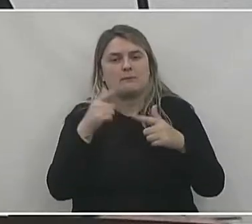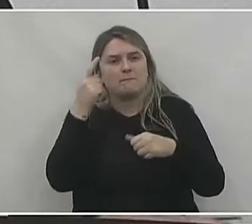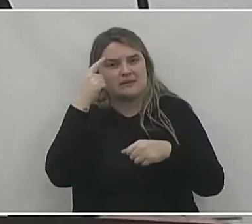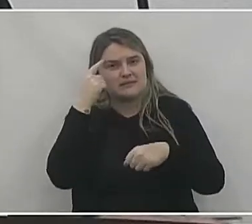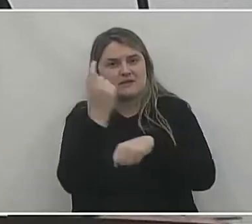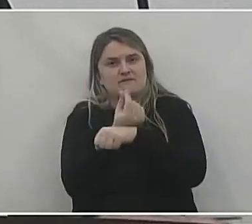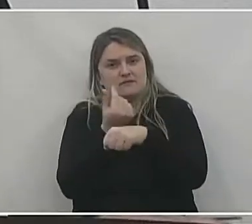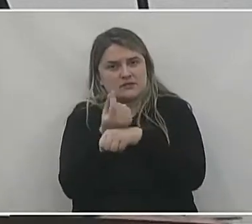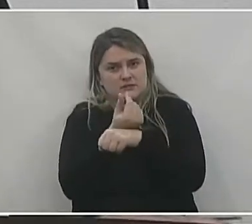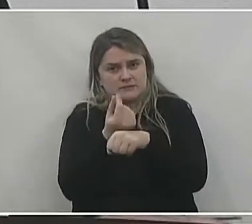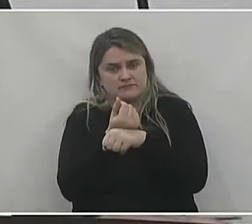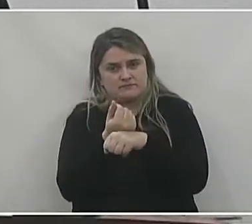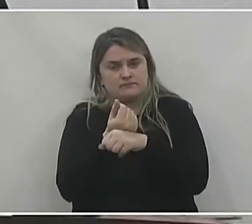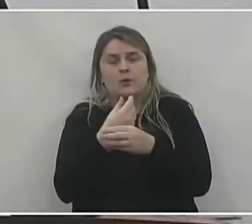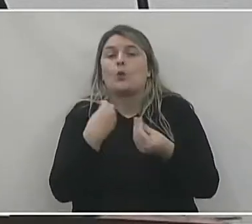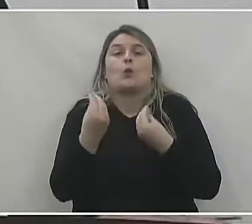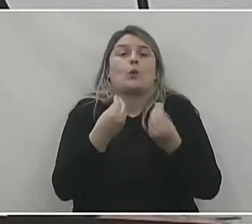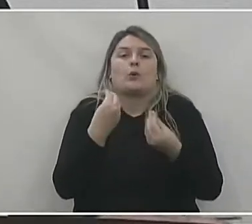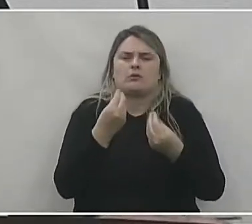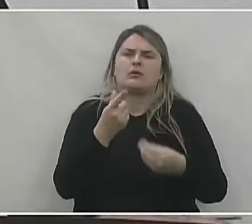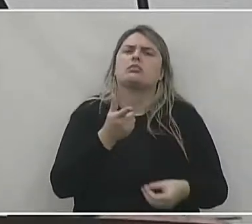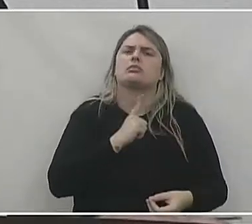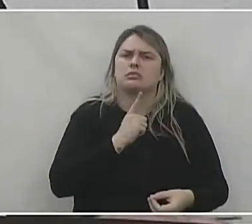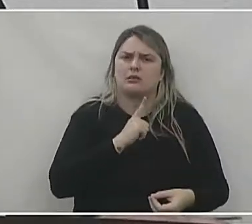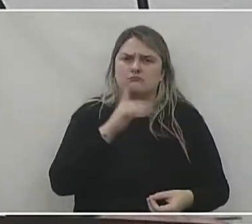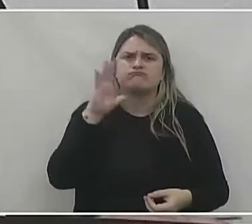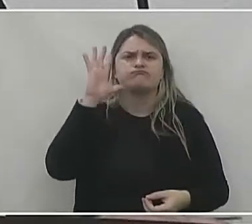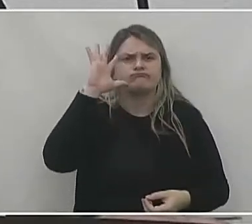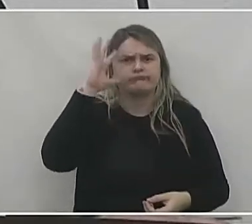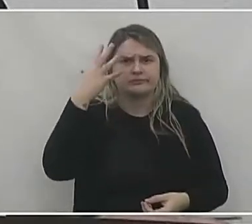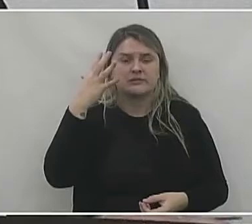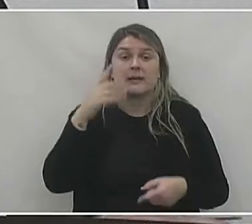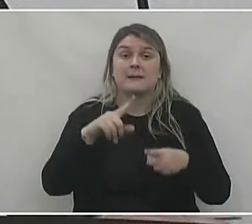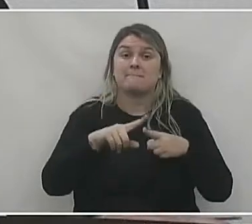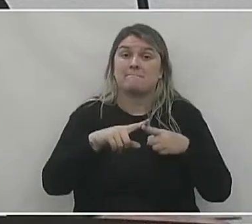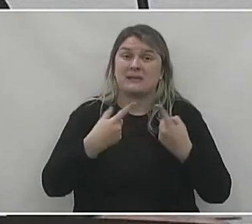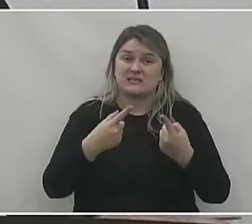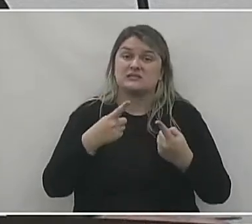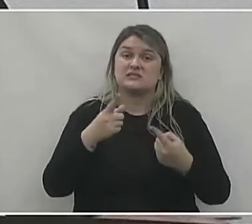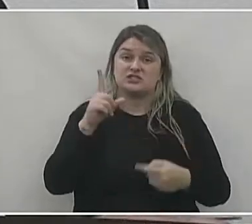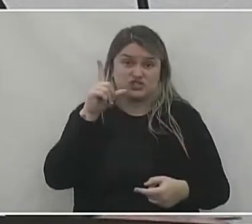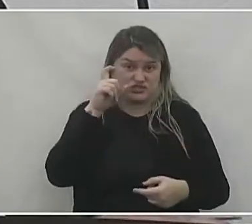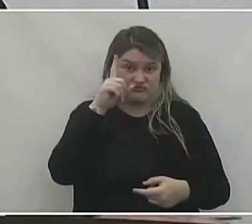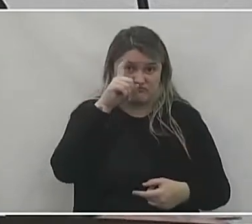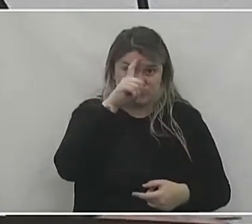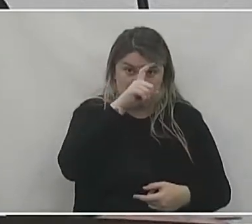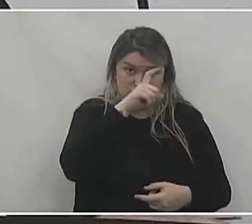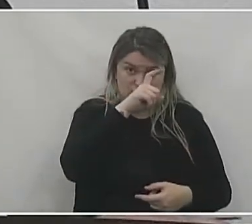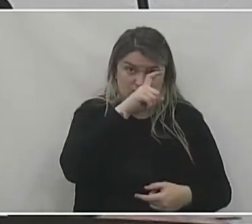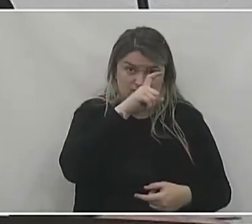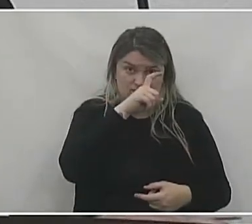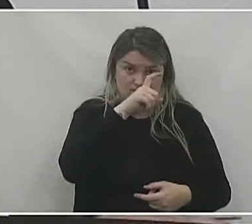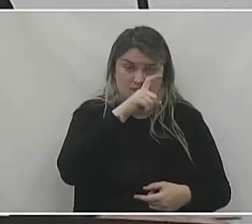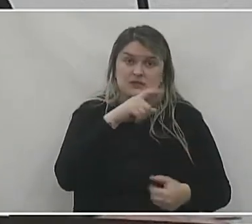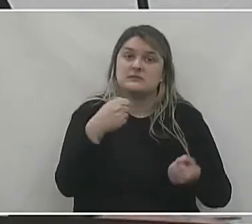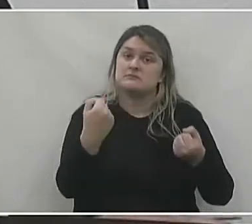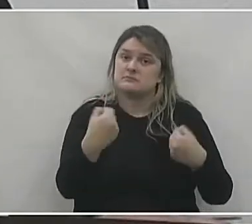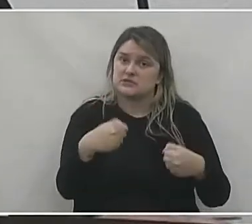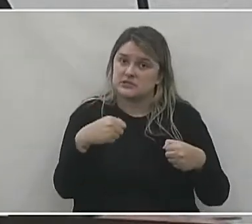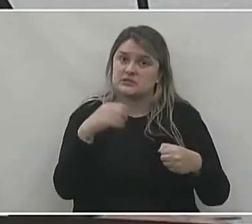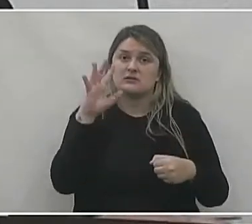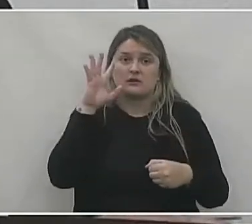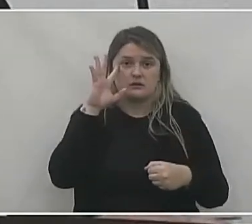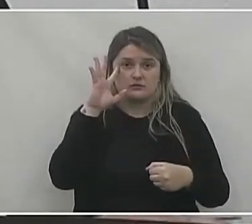financeiro. Como? Tem soluções, só que são medidas amargas. Então, precisa